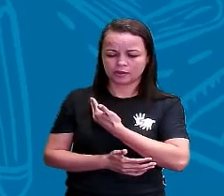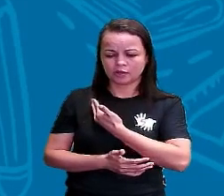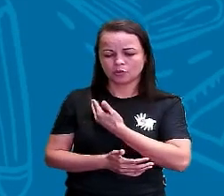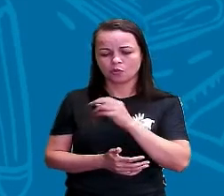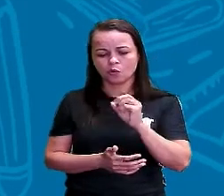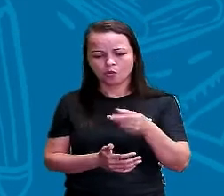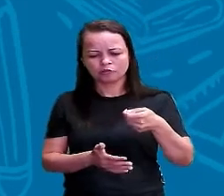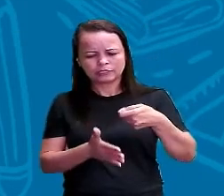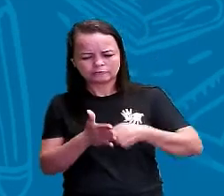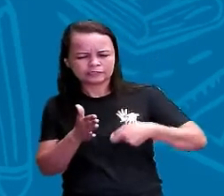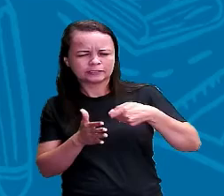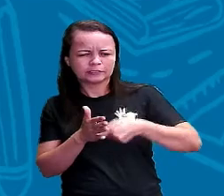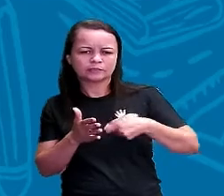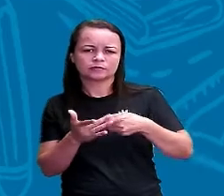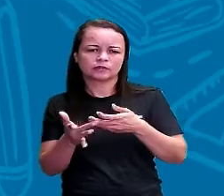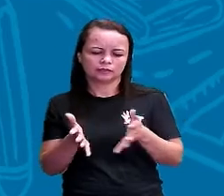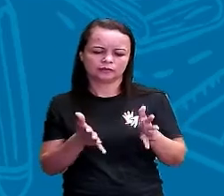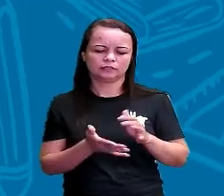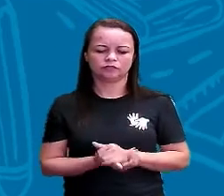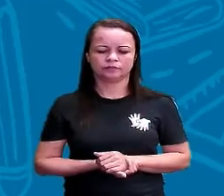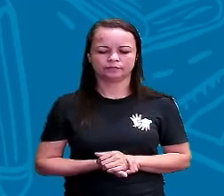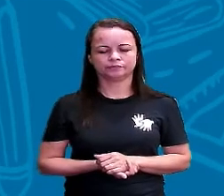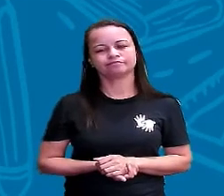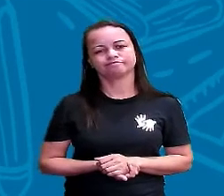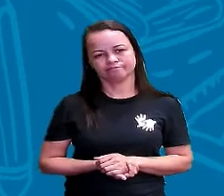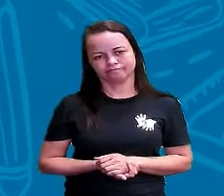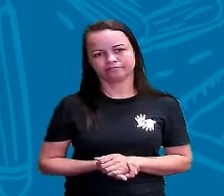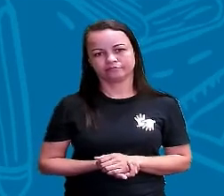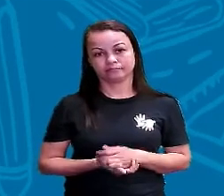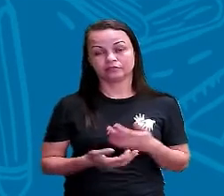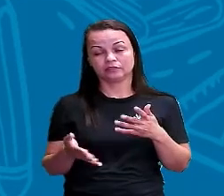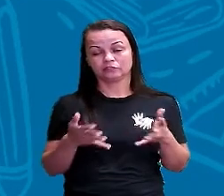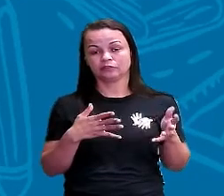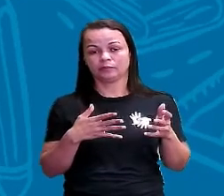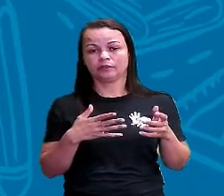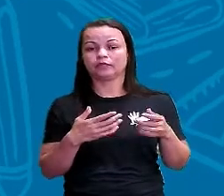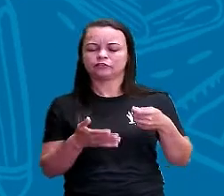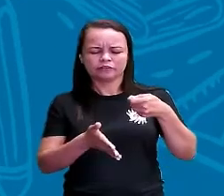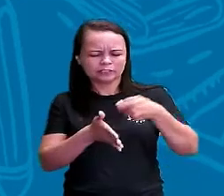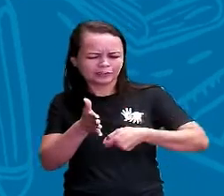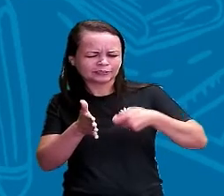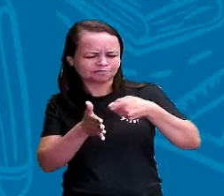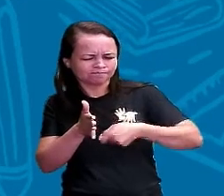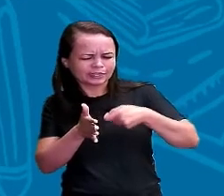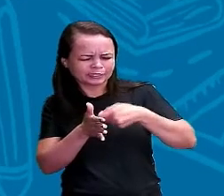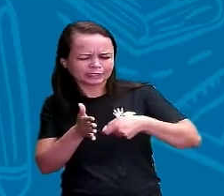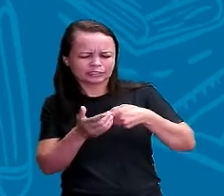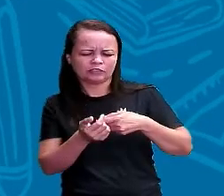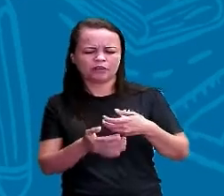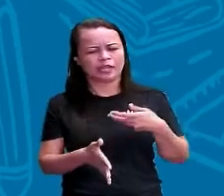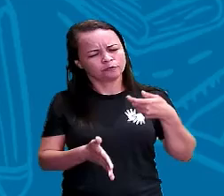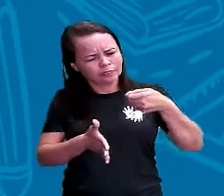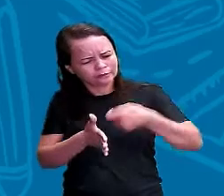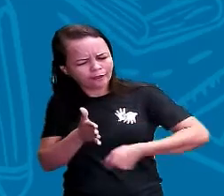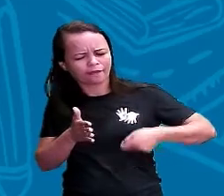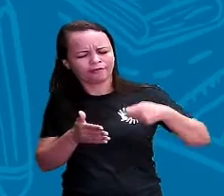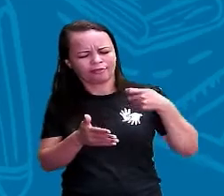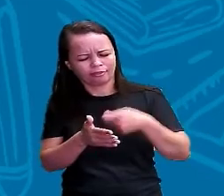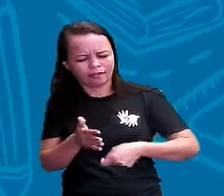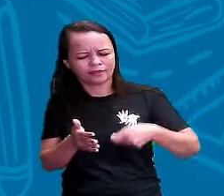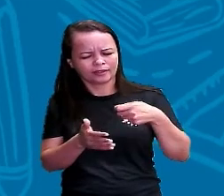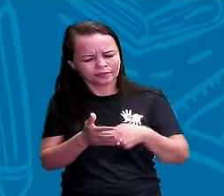tentar ajudar dentinho. Justamente, ele fez diversas tentativas, né? Então, eu